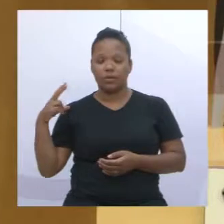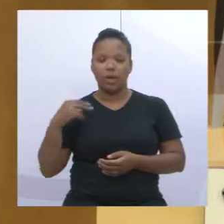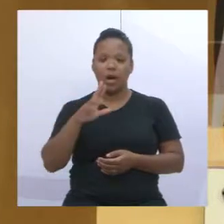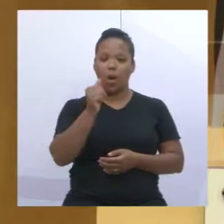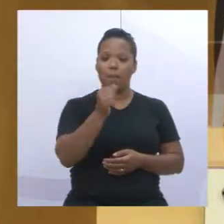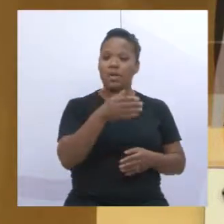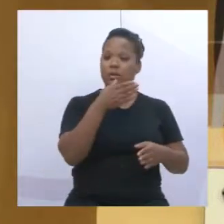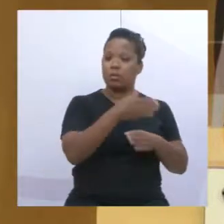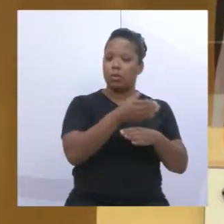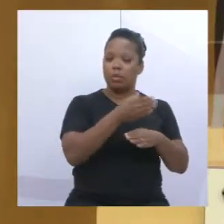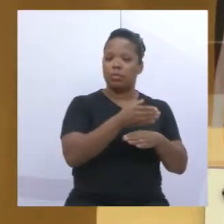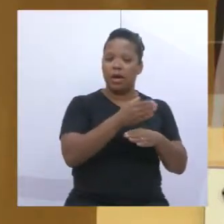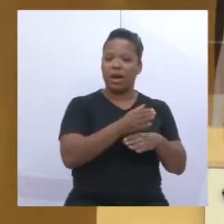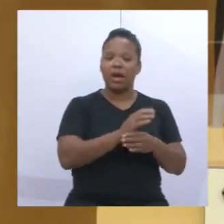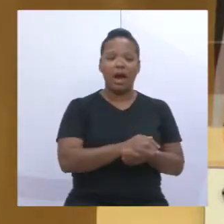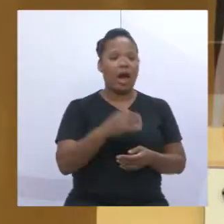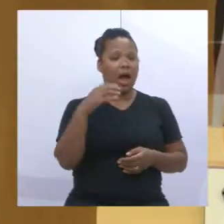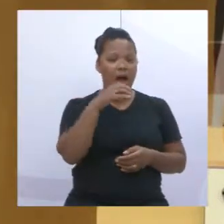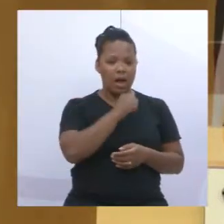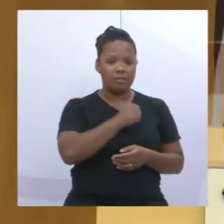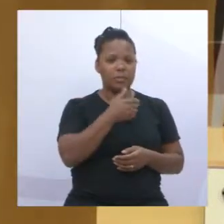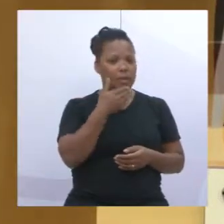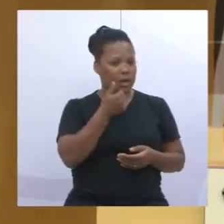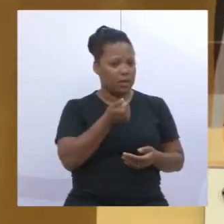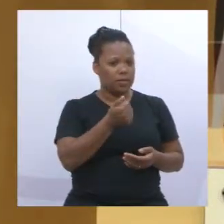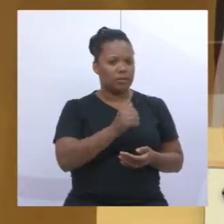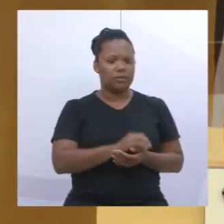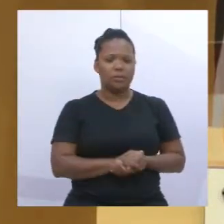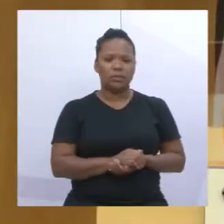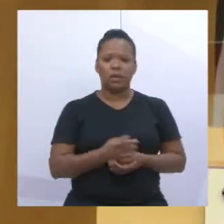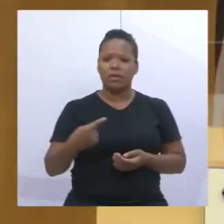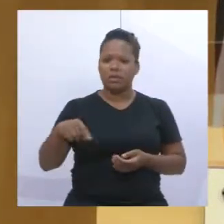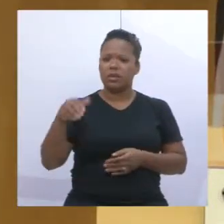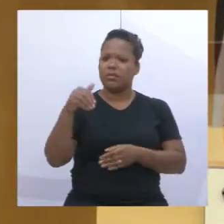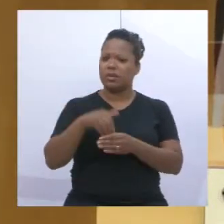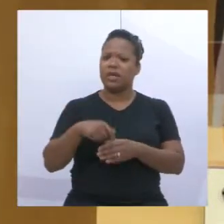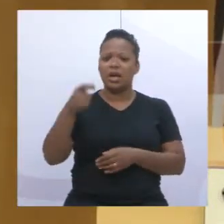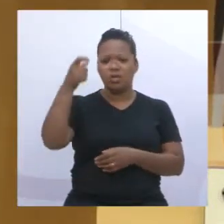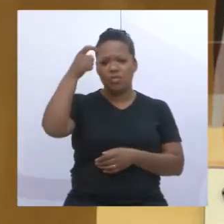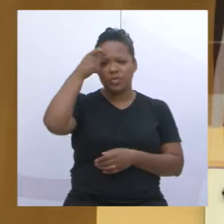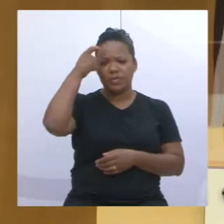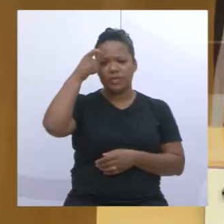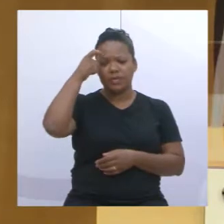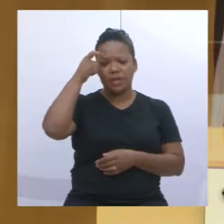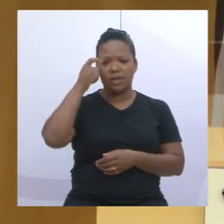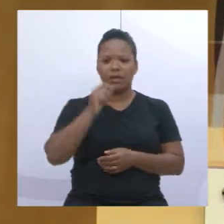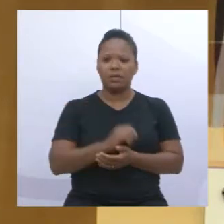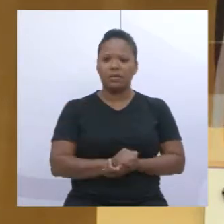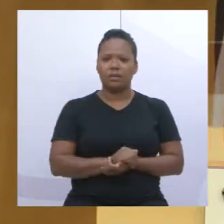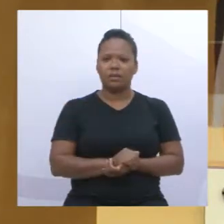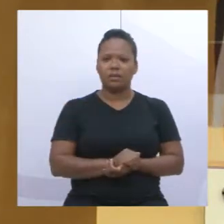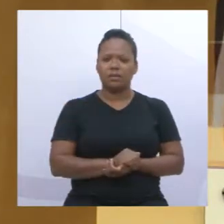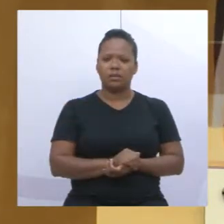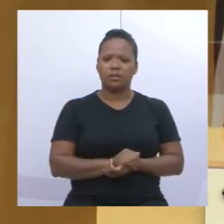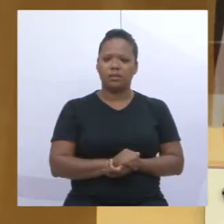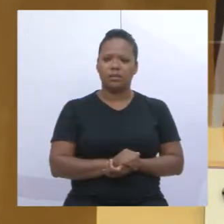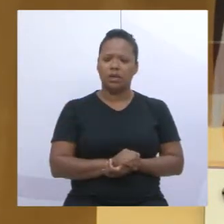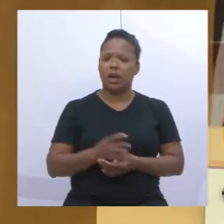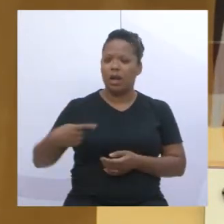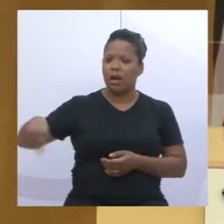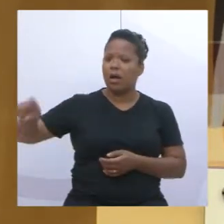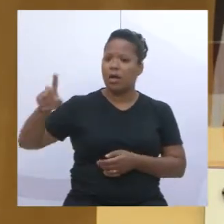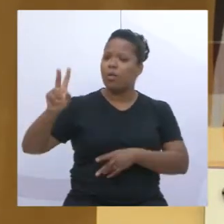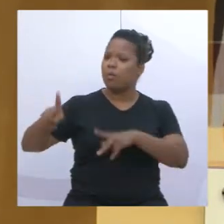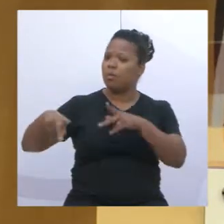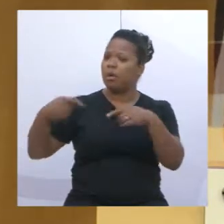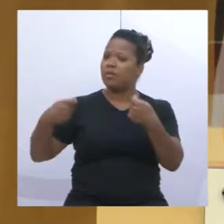eu queria que os nobres vereadores refletissem, votasse com a consciência de saber que lá fora a população precisa